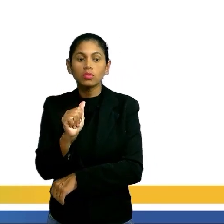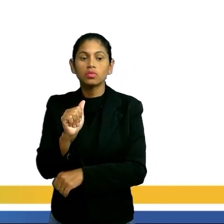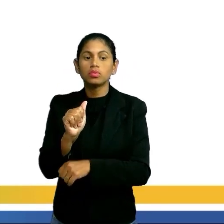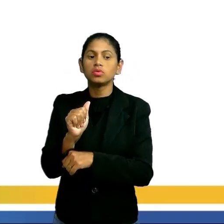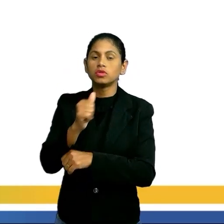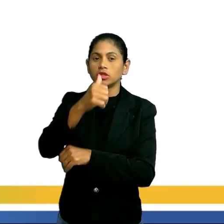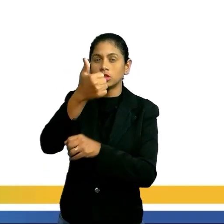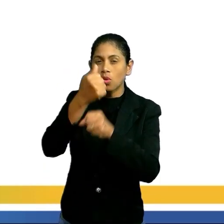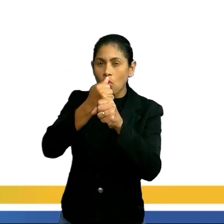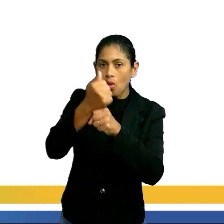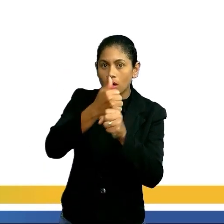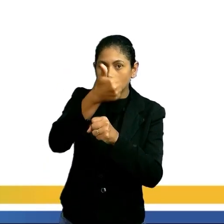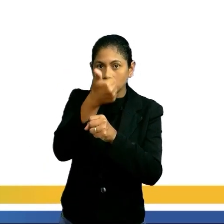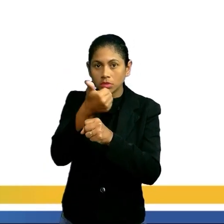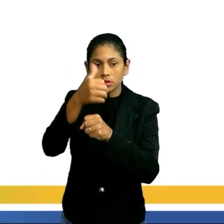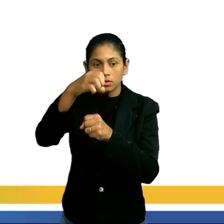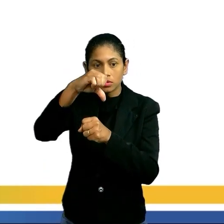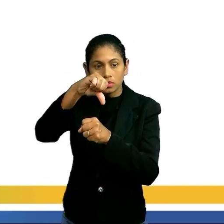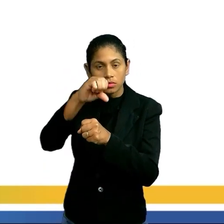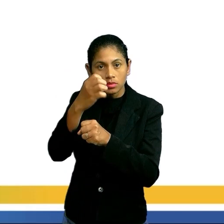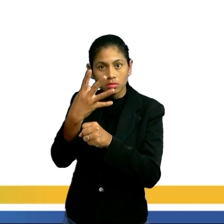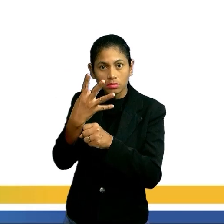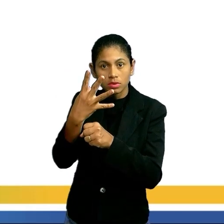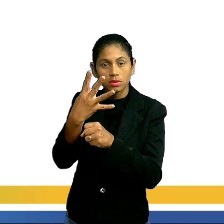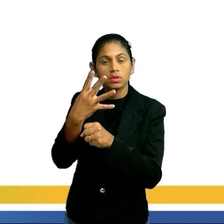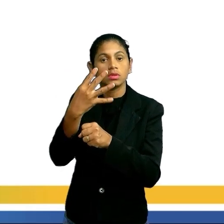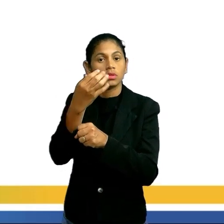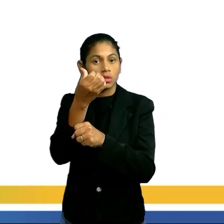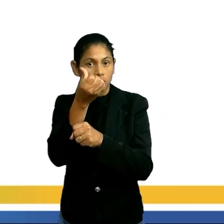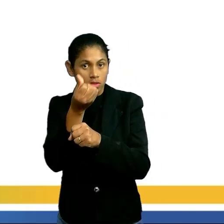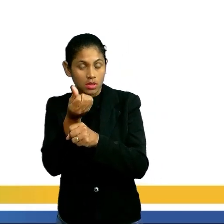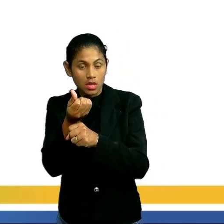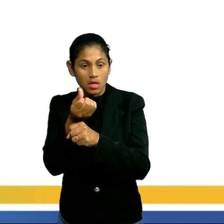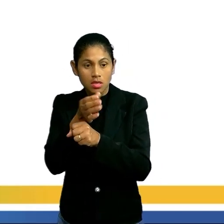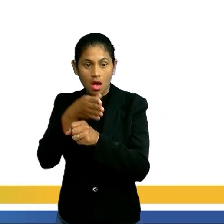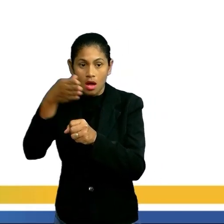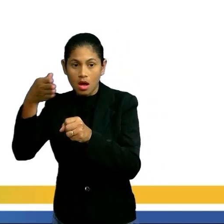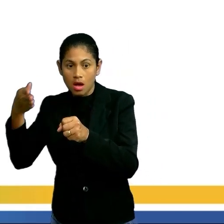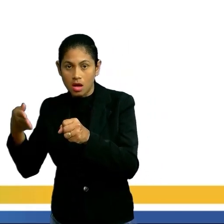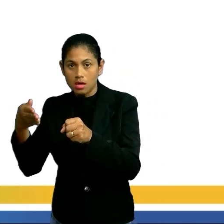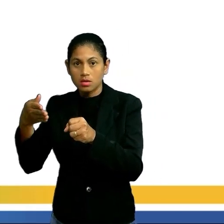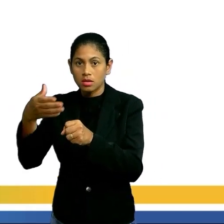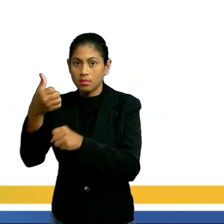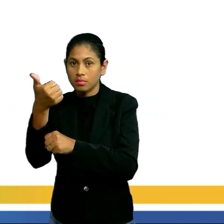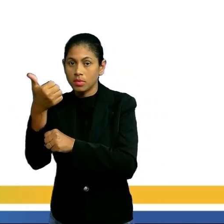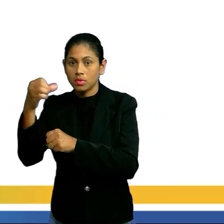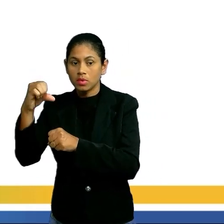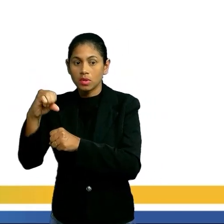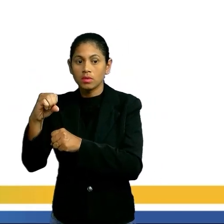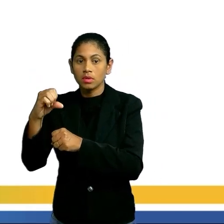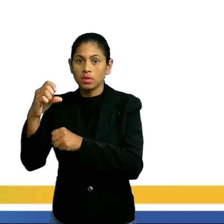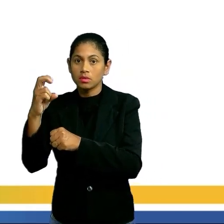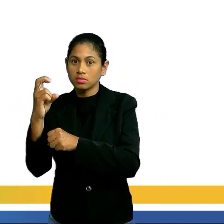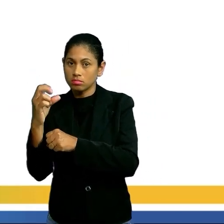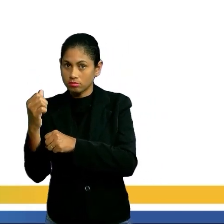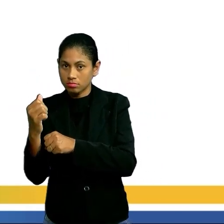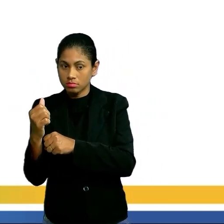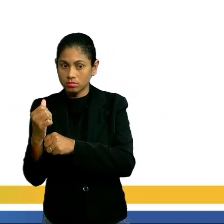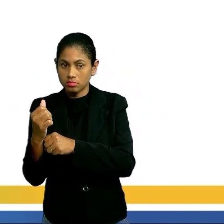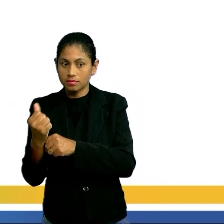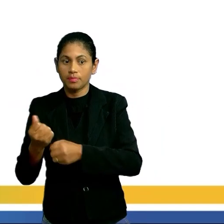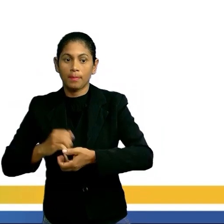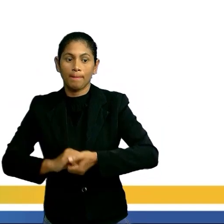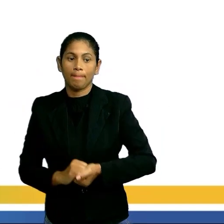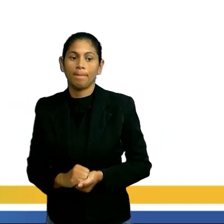a 1951. E o retorno, do governo de Getúlio Vargas, um novo momento, da